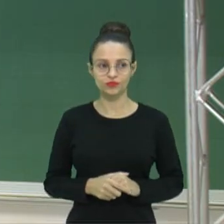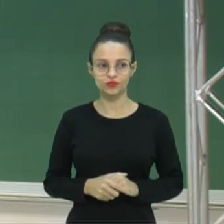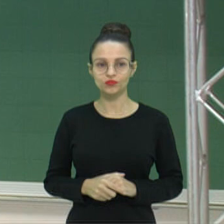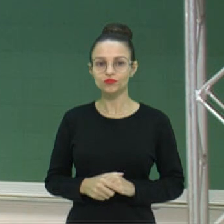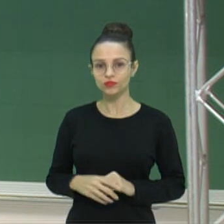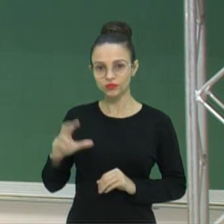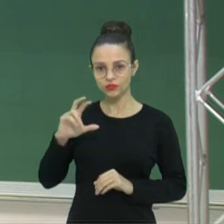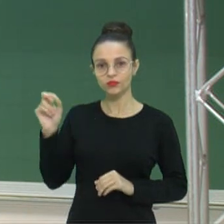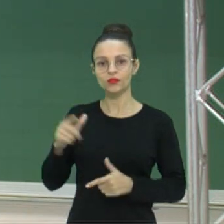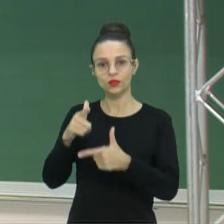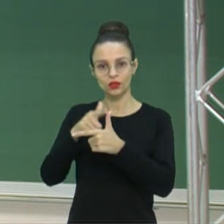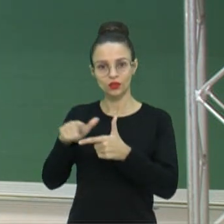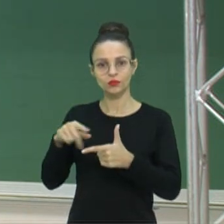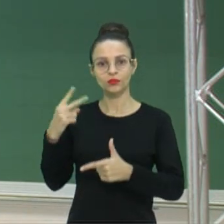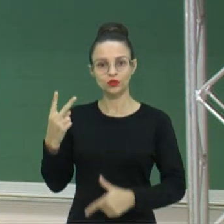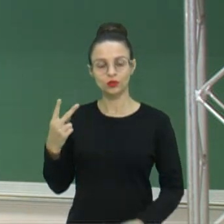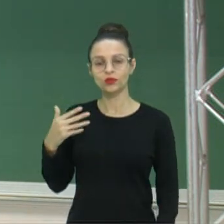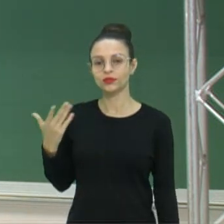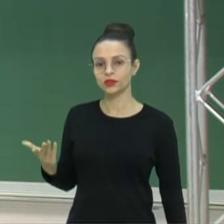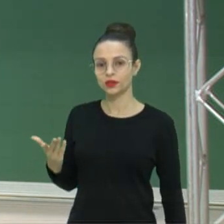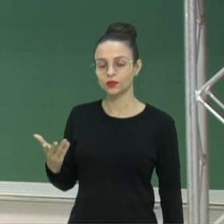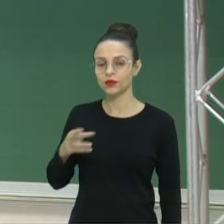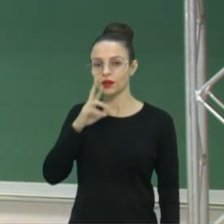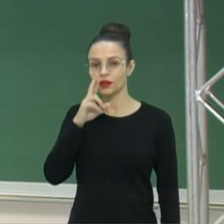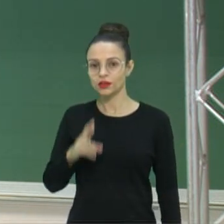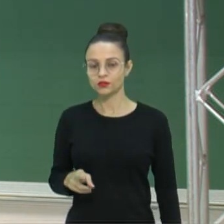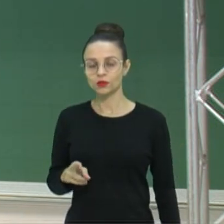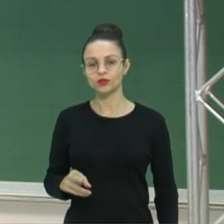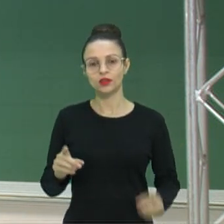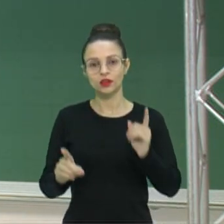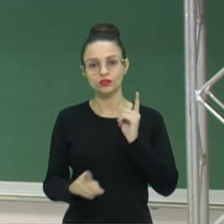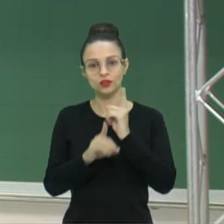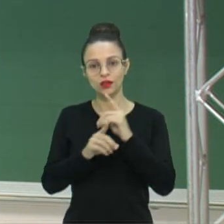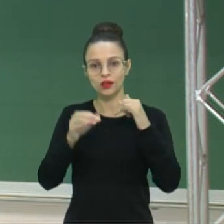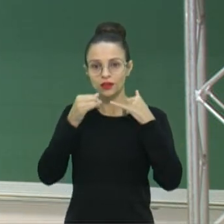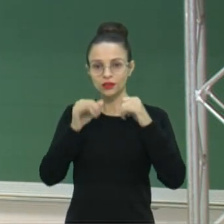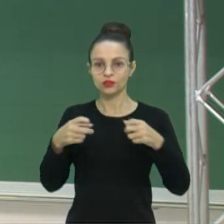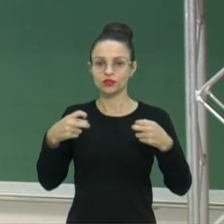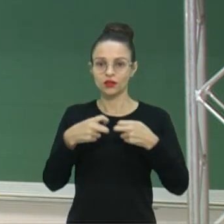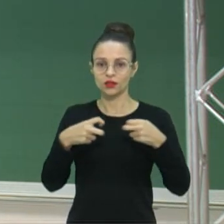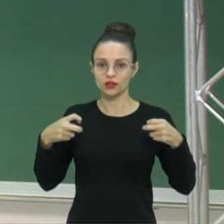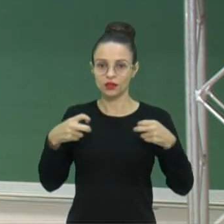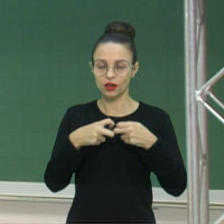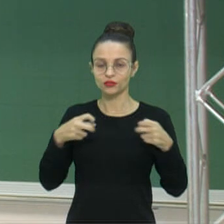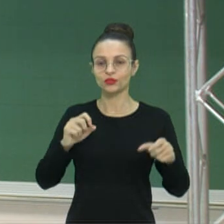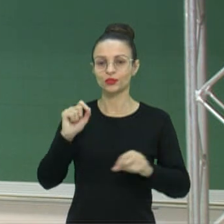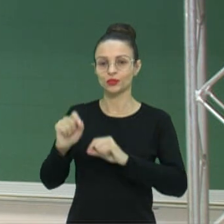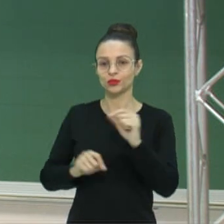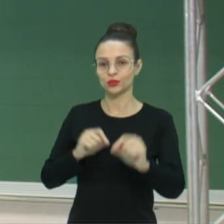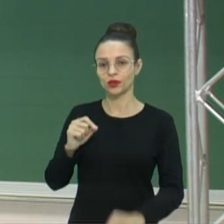sobre 2, certo? E aí nós vamos achar que a energia elástica é igual a